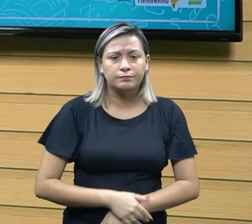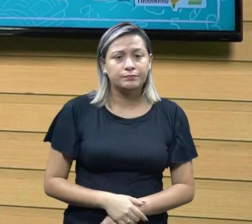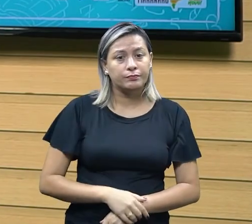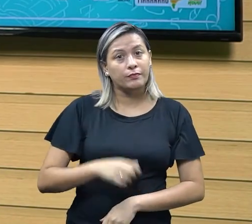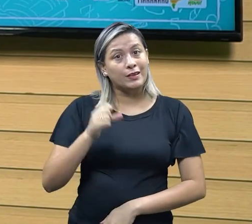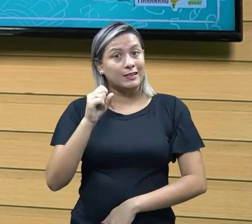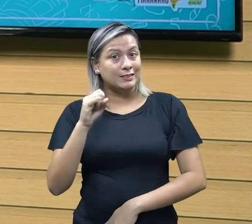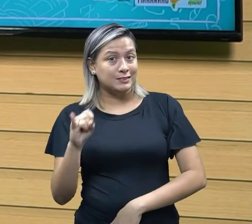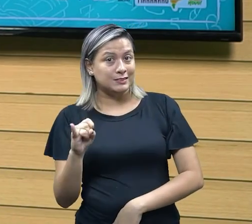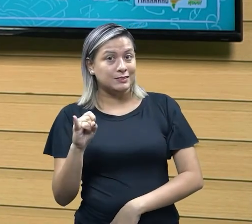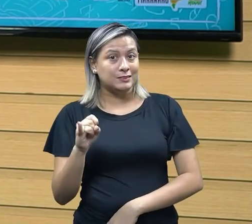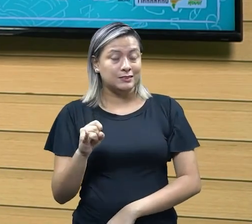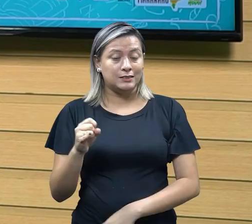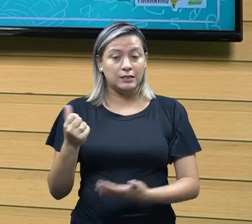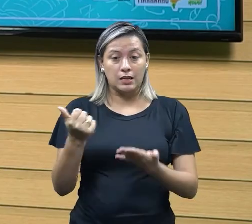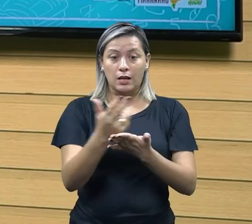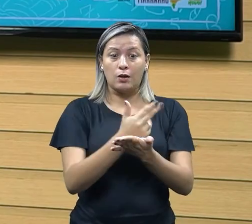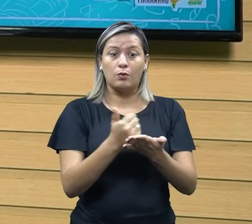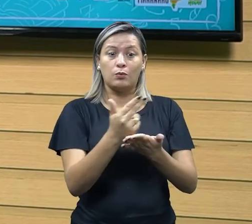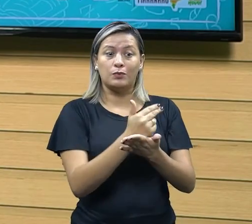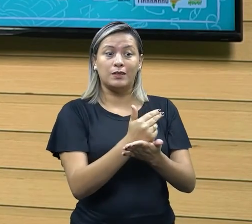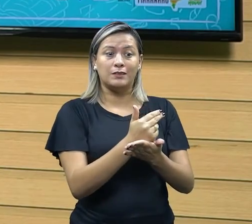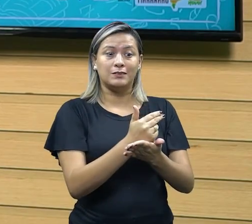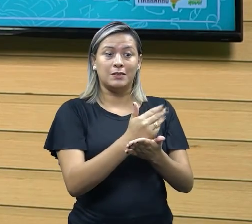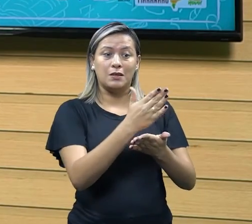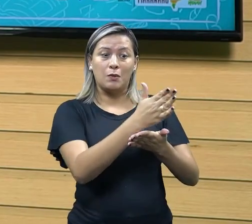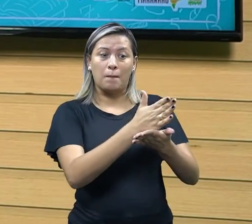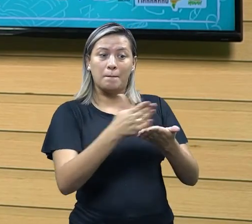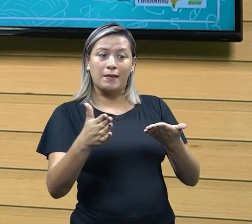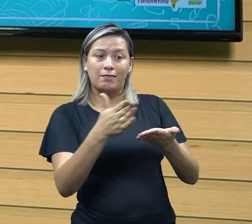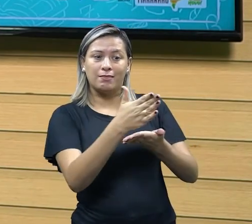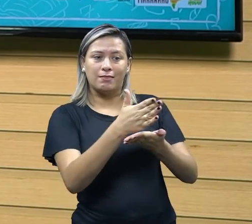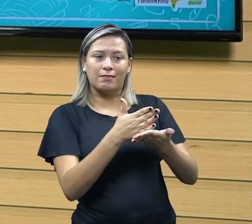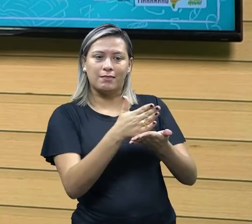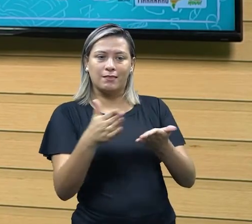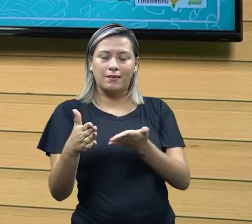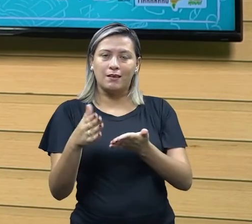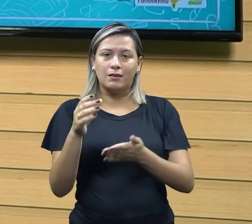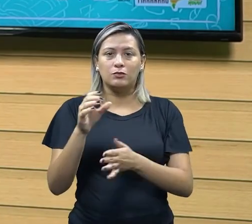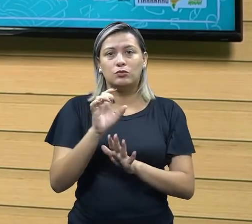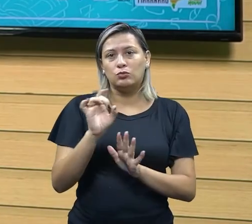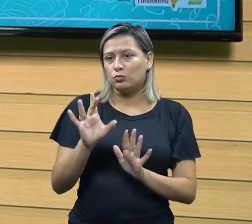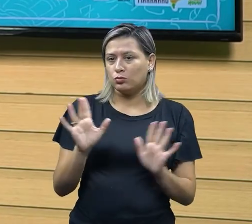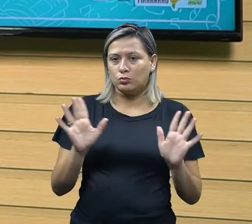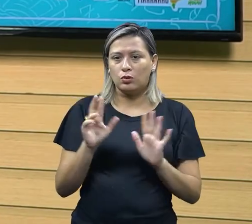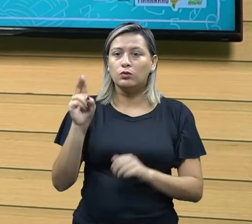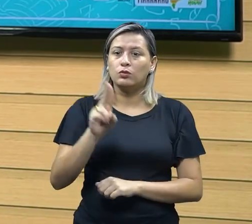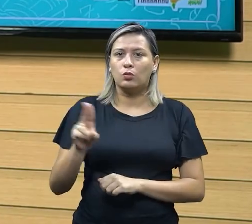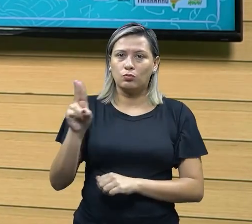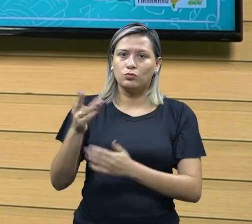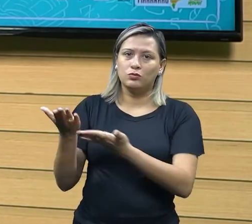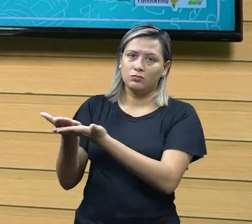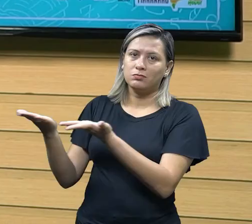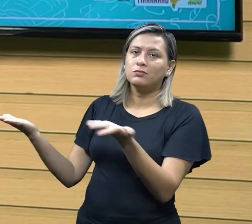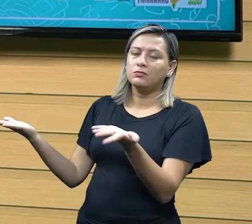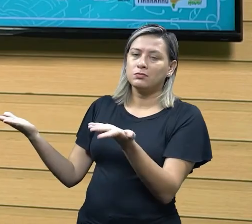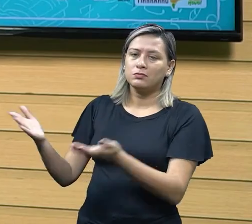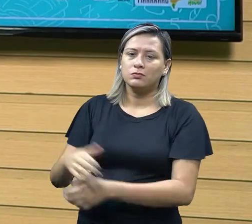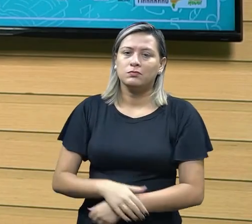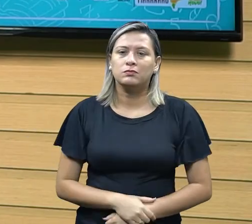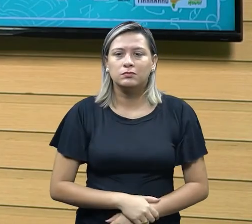acostumado, Ctrl+C e Ctrl+V. Mas se é uma parte desse desenho, você vai utilizar o